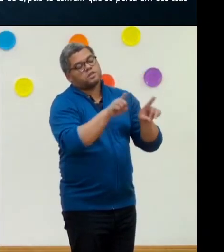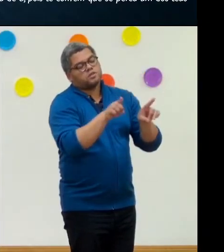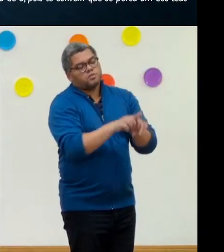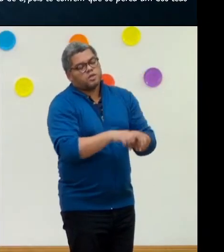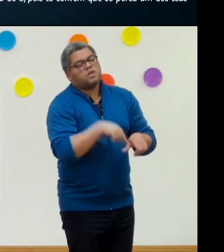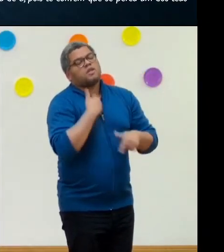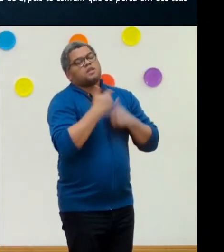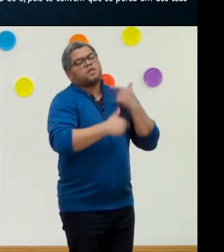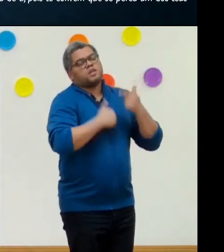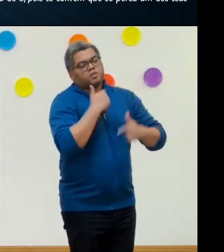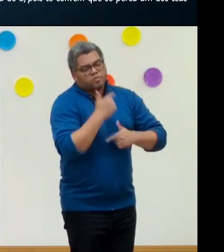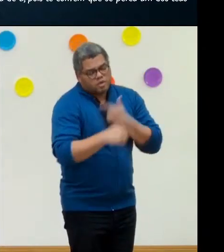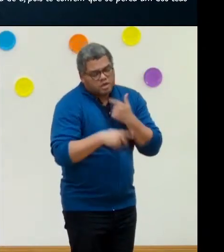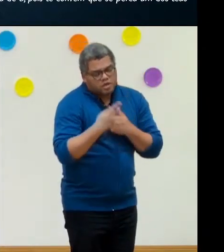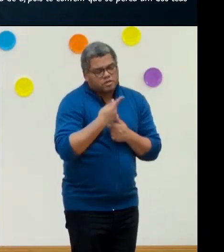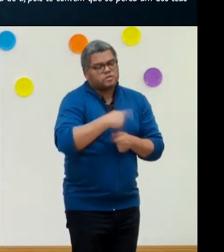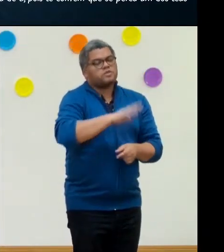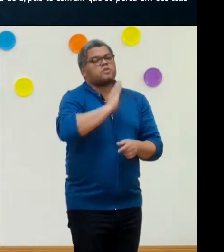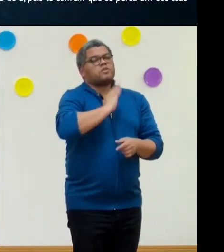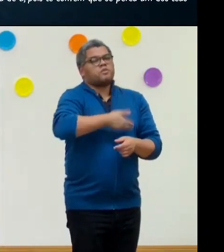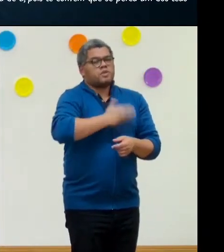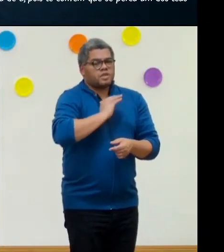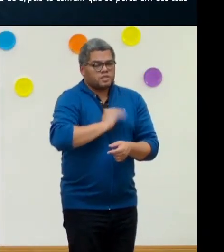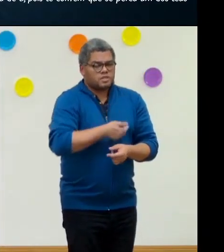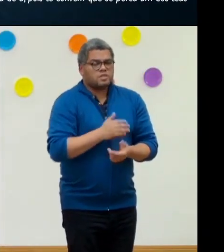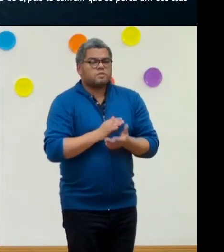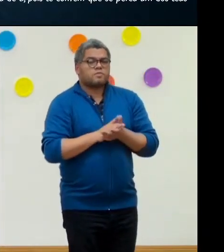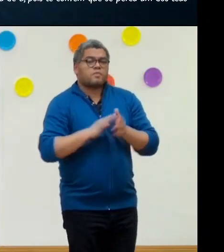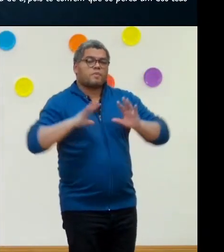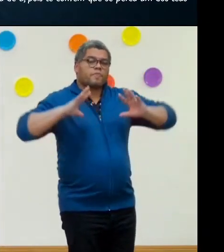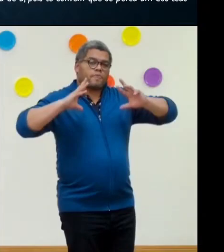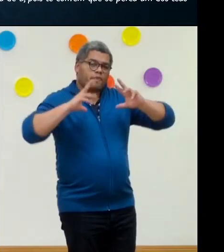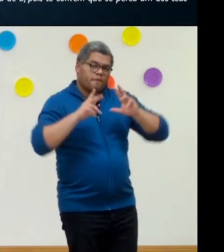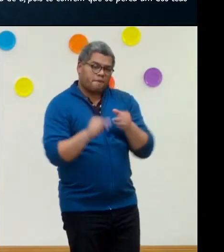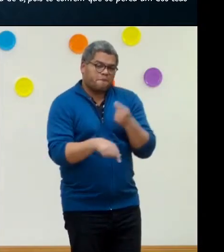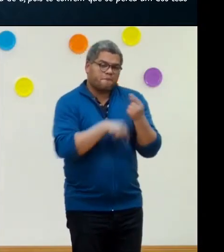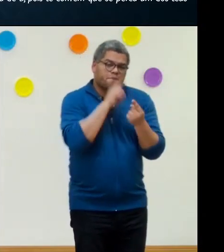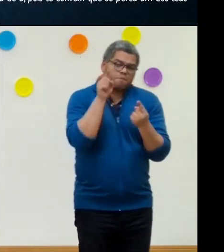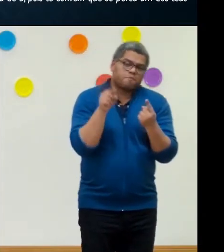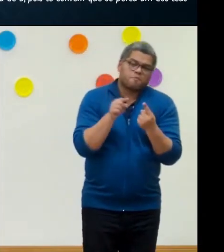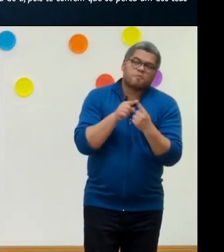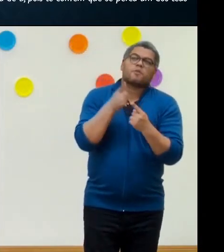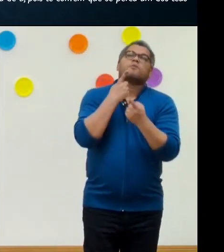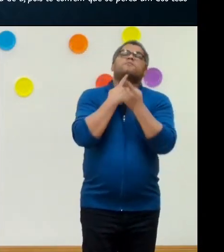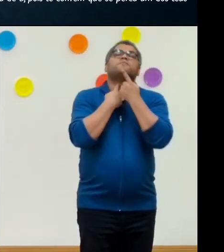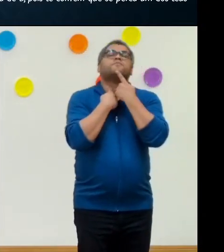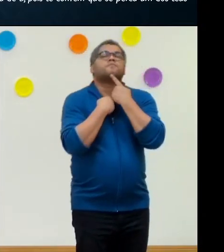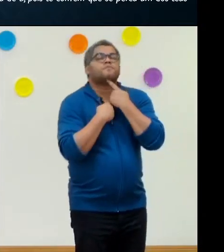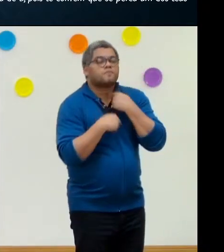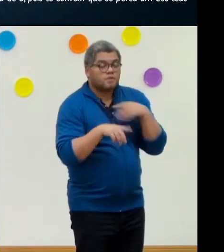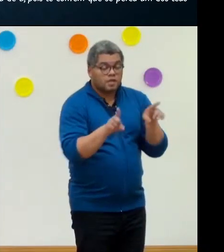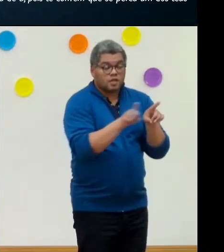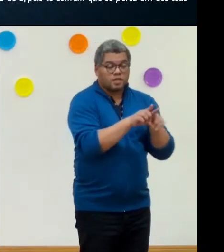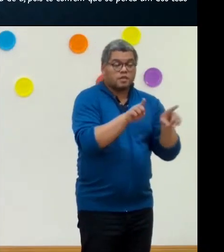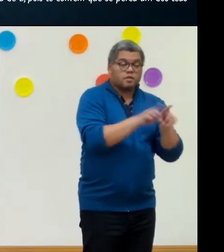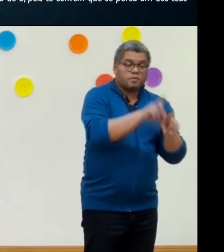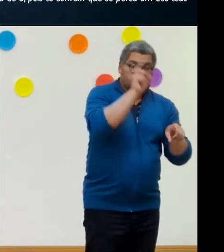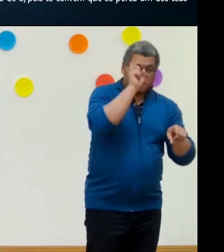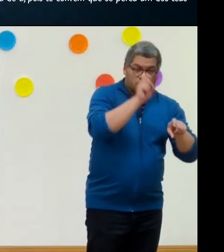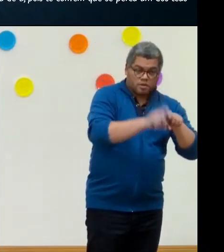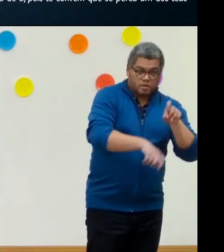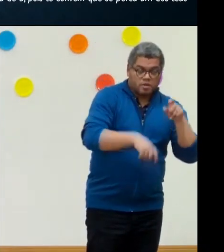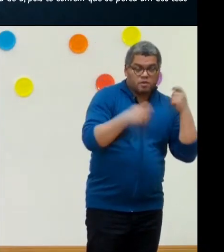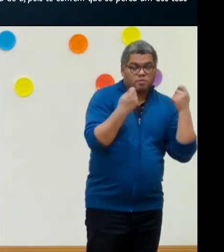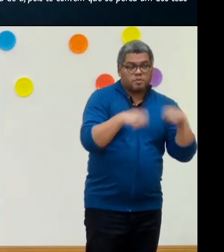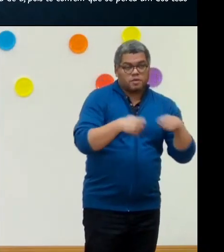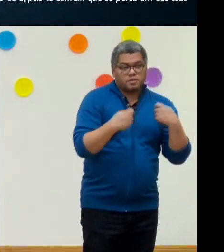Trabalhe o coração. Trabalhe o coração. Toda a intenção, desejo e ato sexual devem